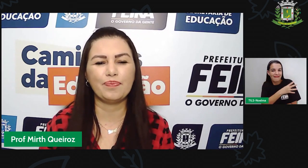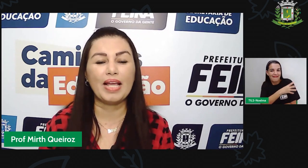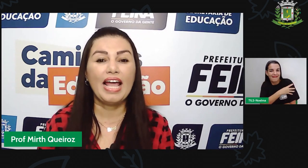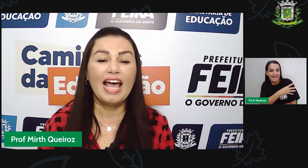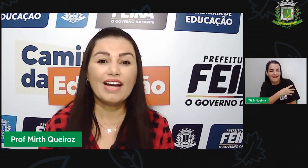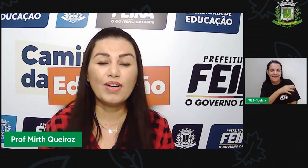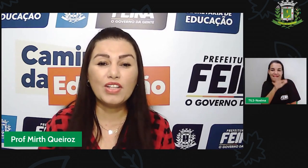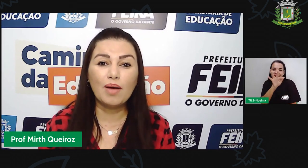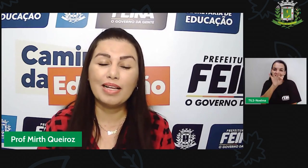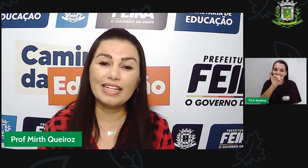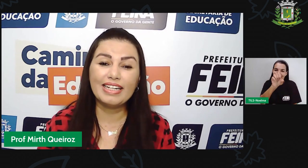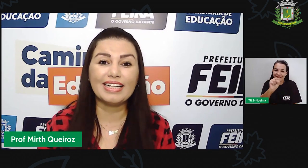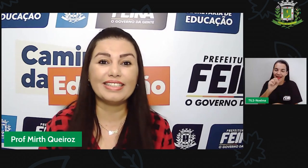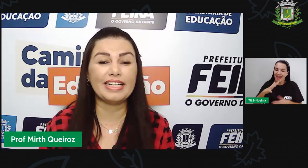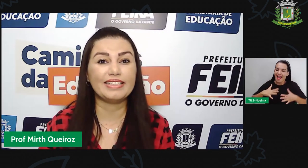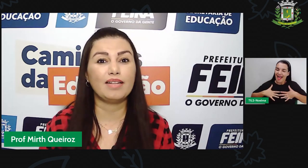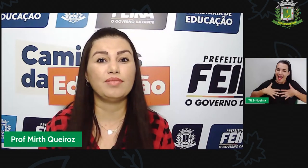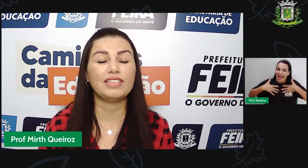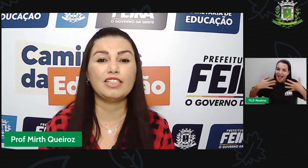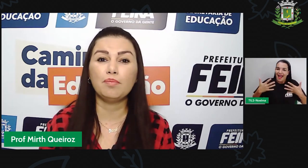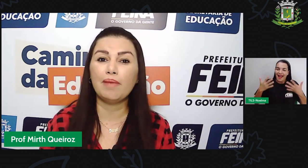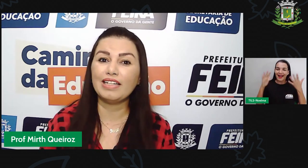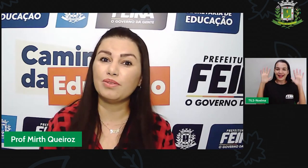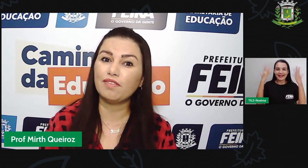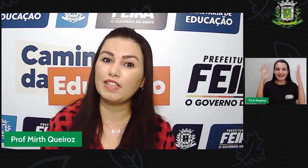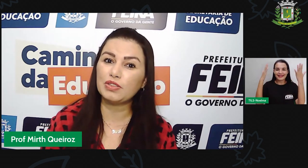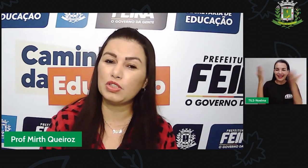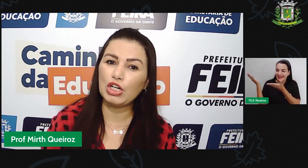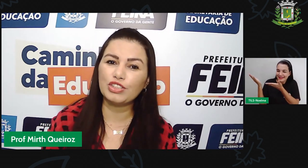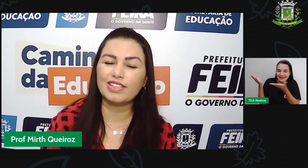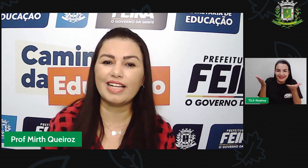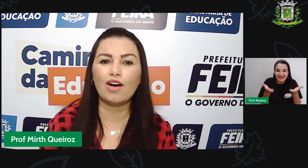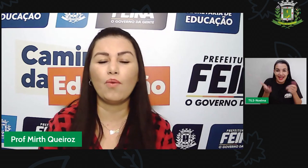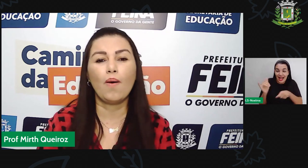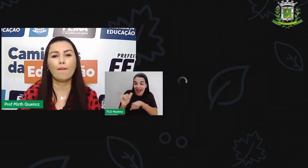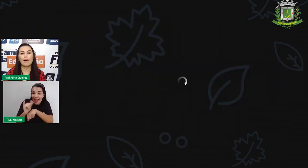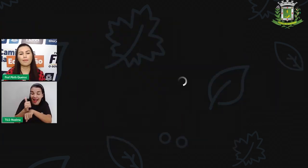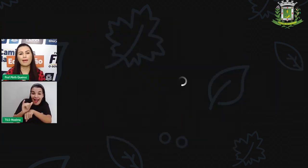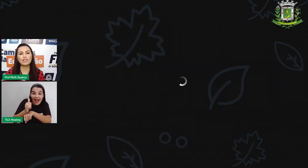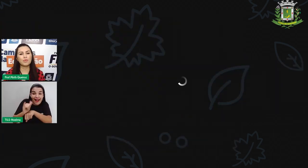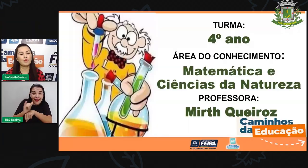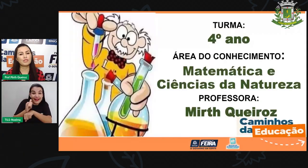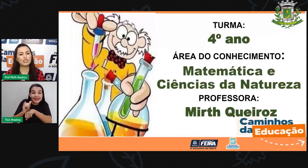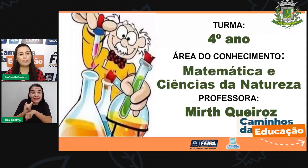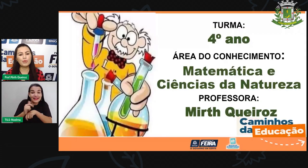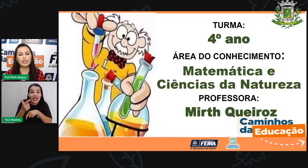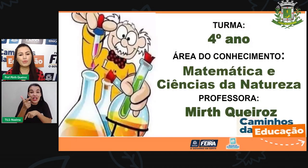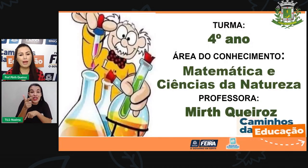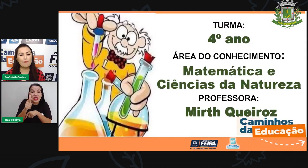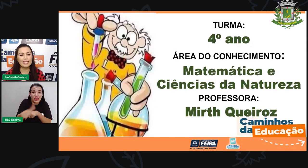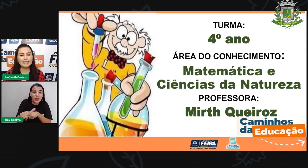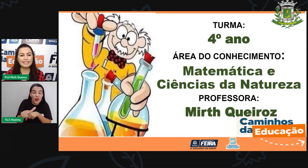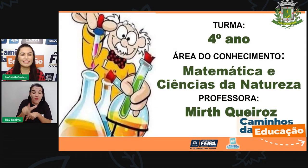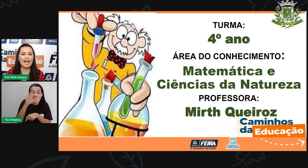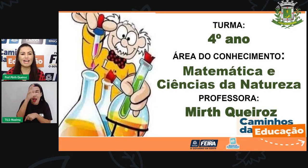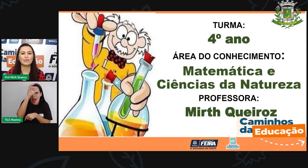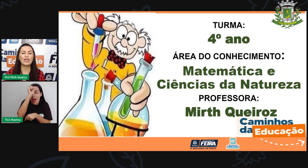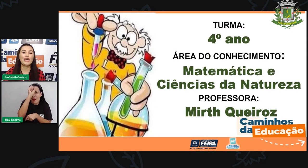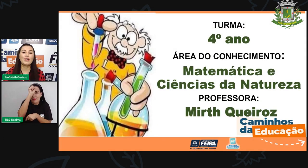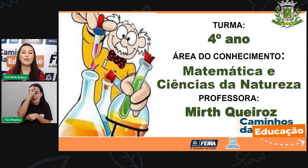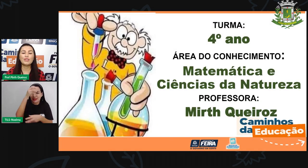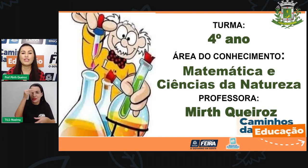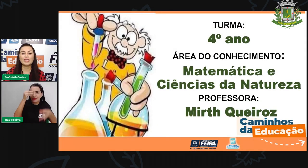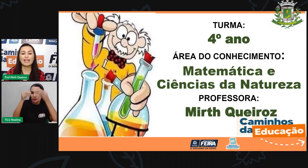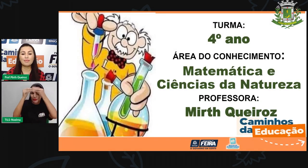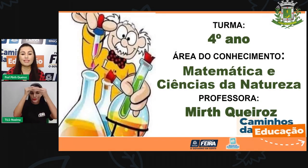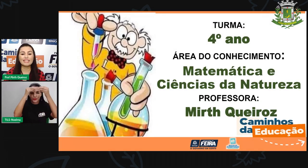Santana. É com enorme alegria que a gente recebe vocês mais uma vez no nosso canal para mais um momento de muito aprendizado.